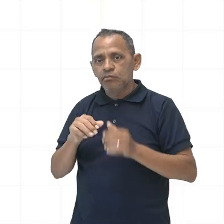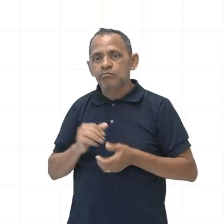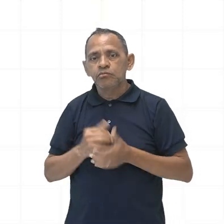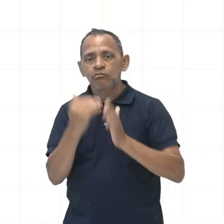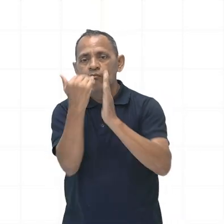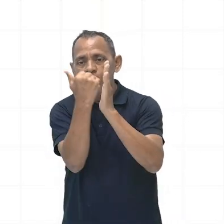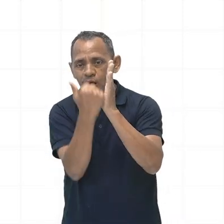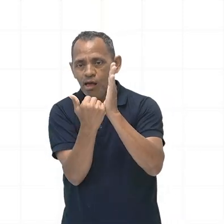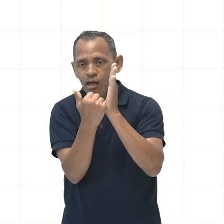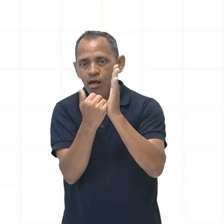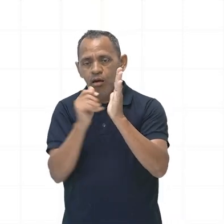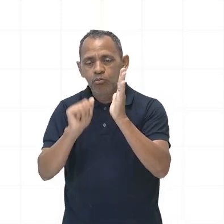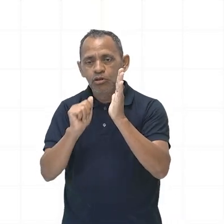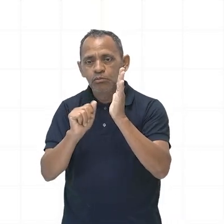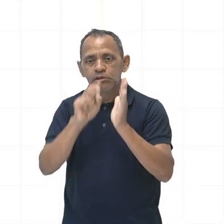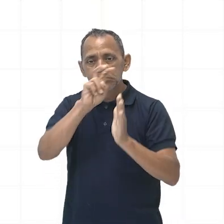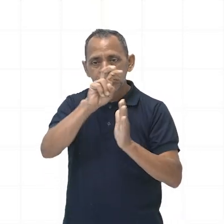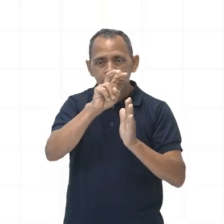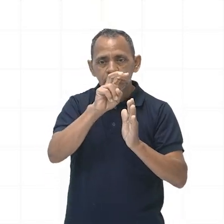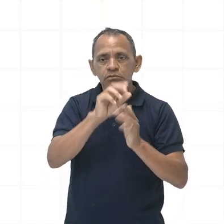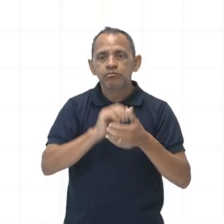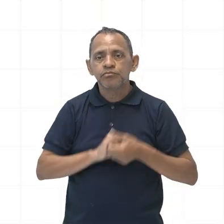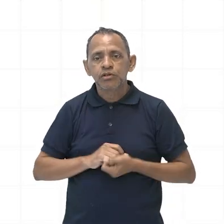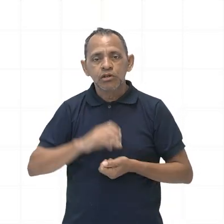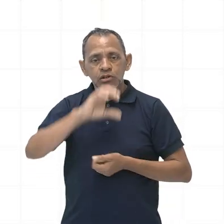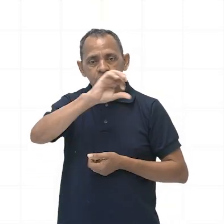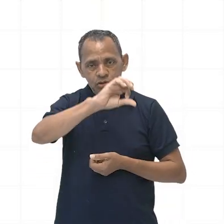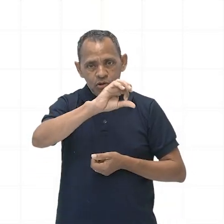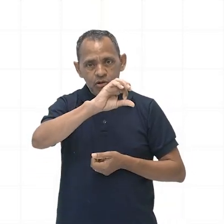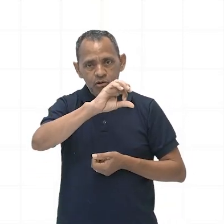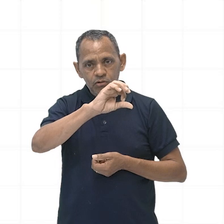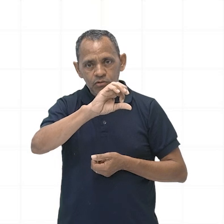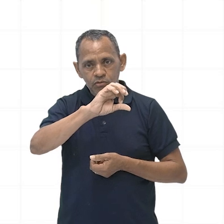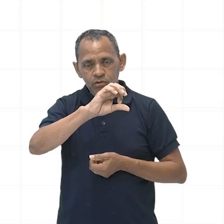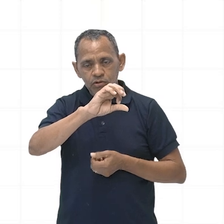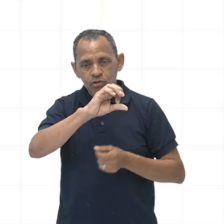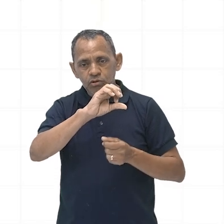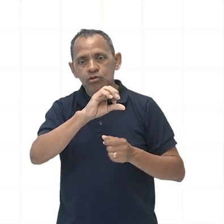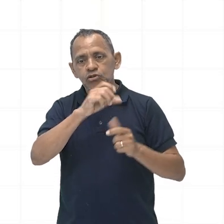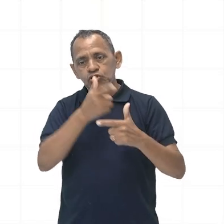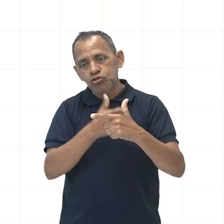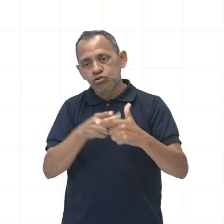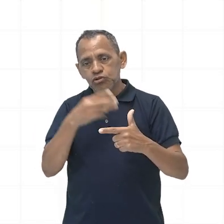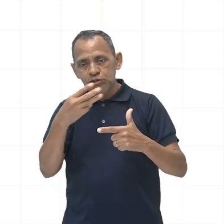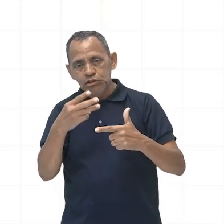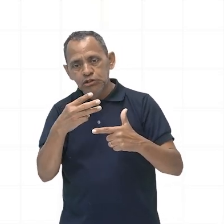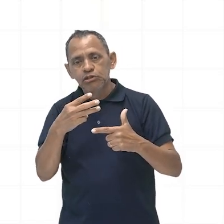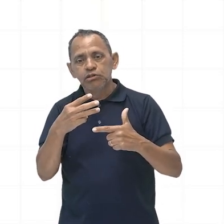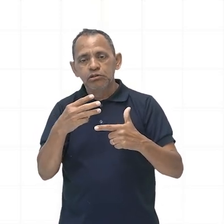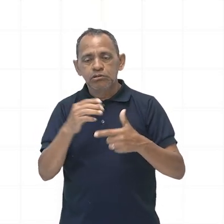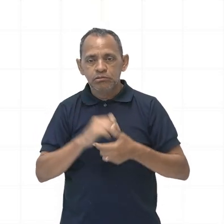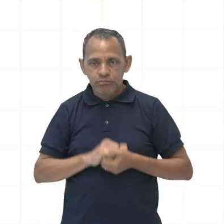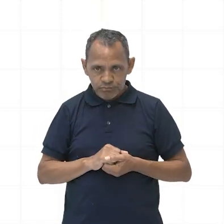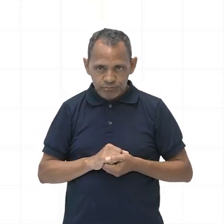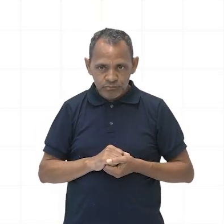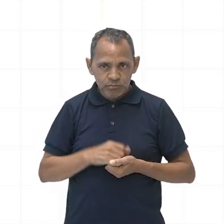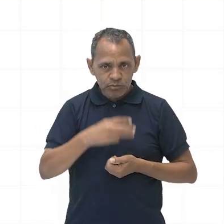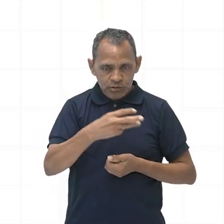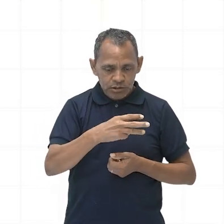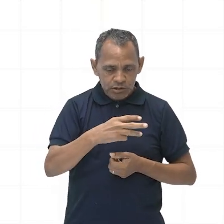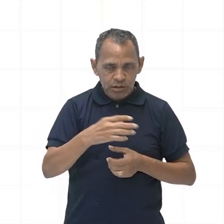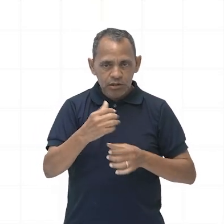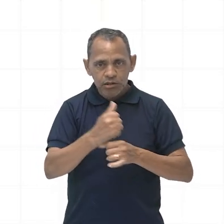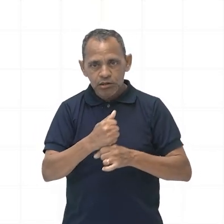5, que dá 9, por 3 dá 3, por 3 dá 1. Ou seja, 3 ao